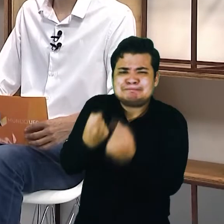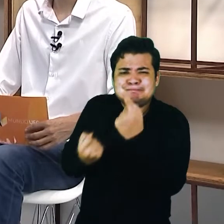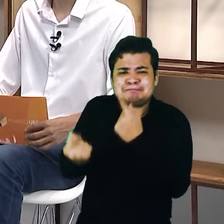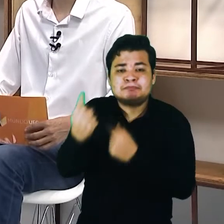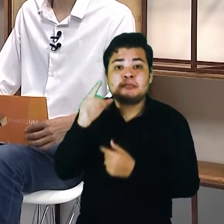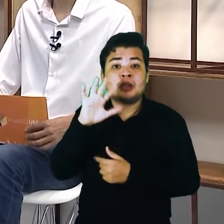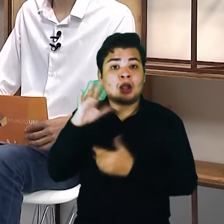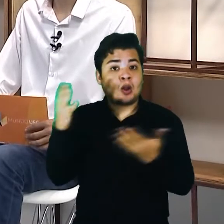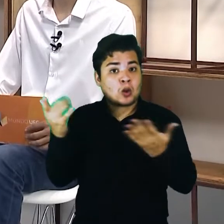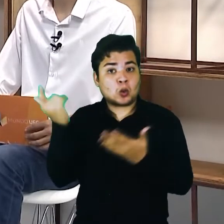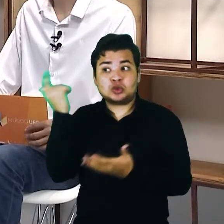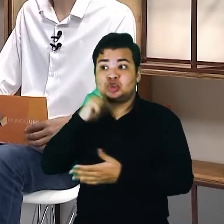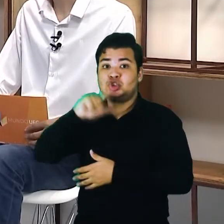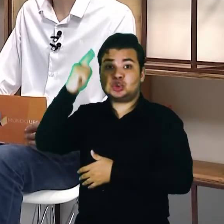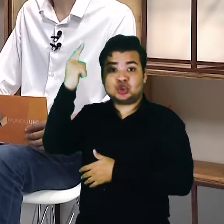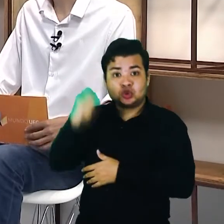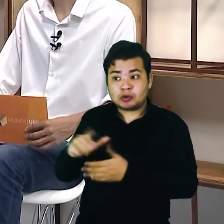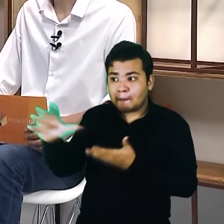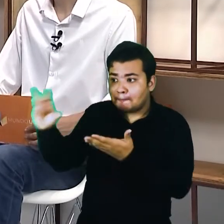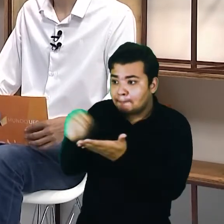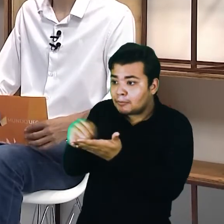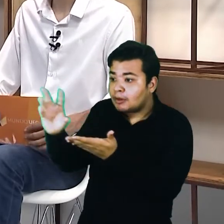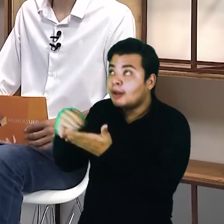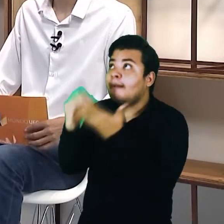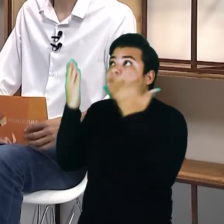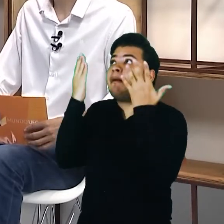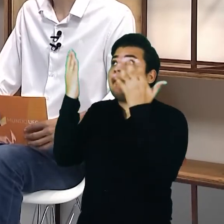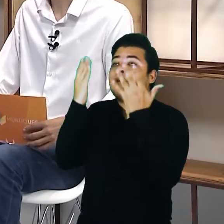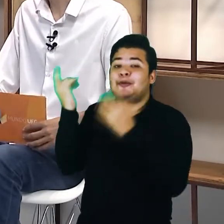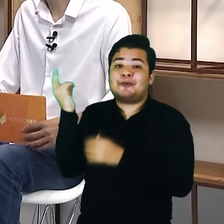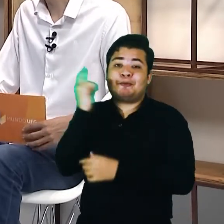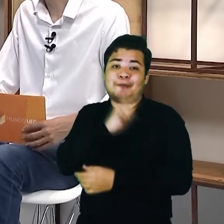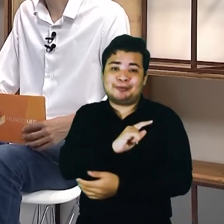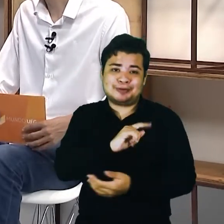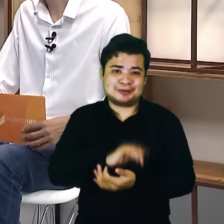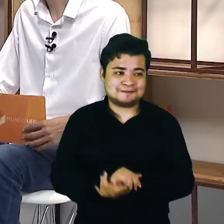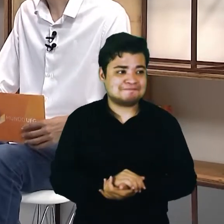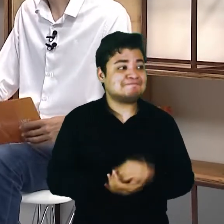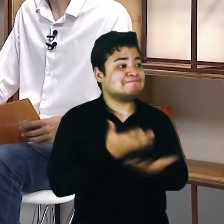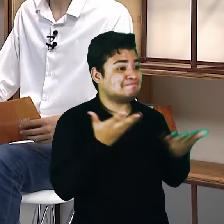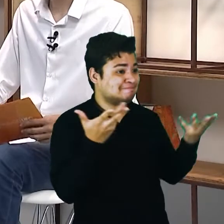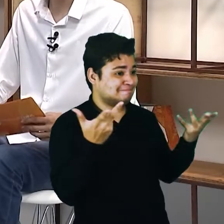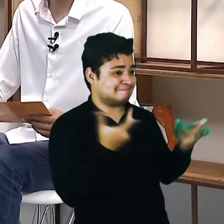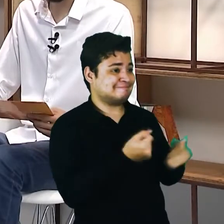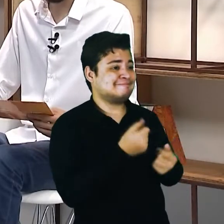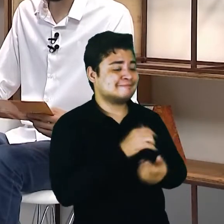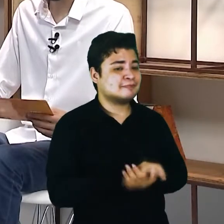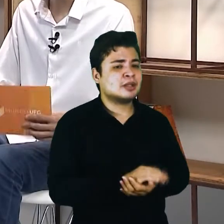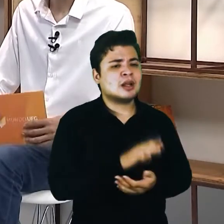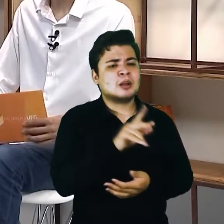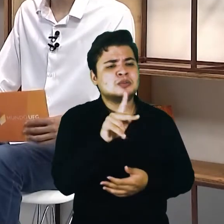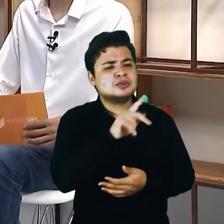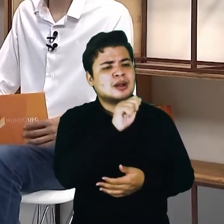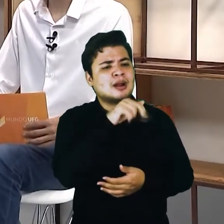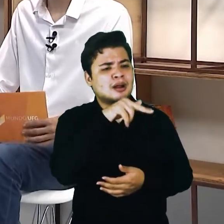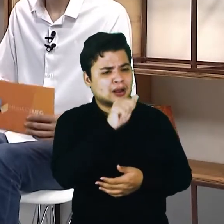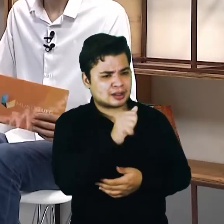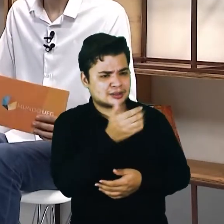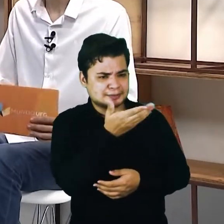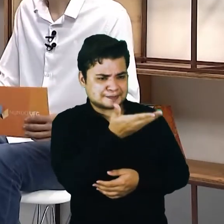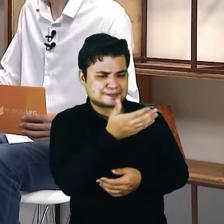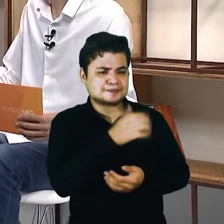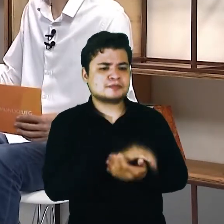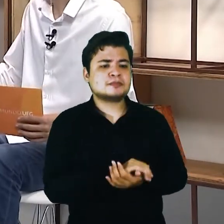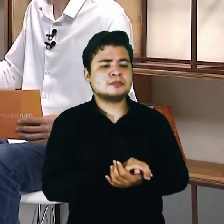coletada e ela tem registros novos agora, graças a Deus. Que maravilha. Professora Ana Flávia,